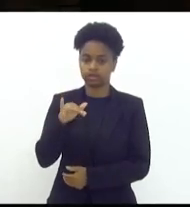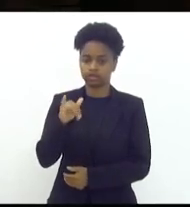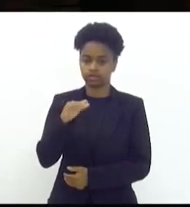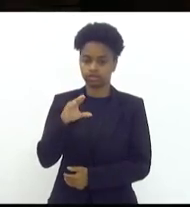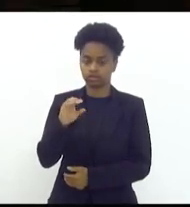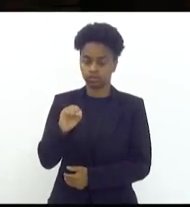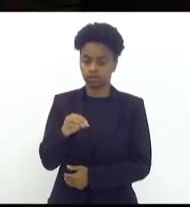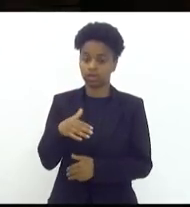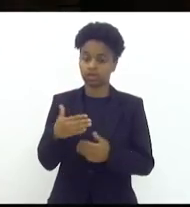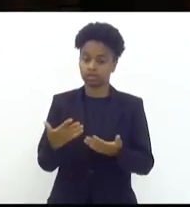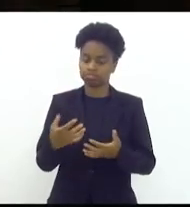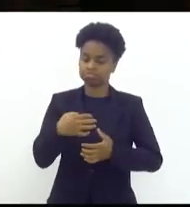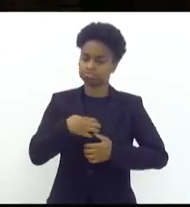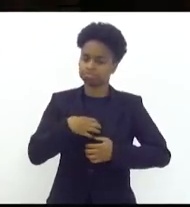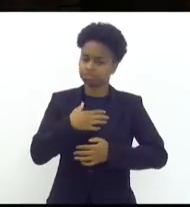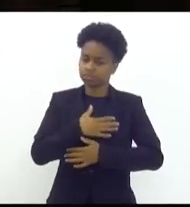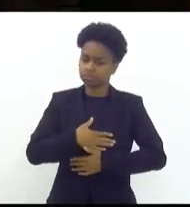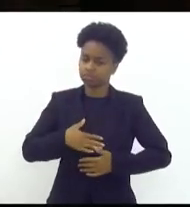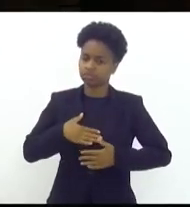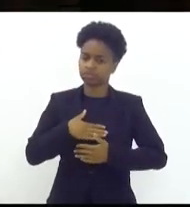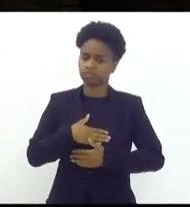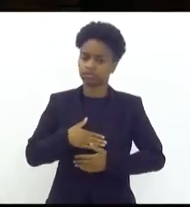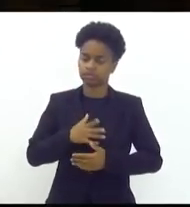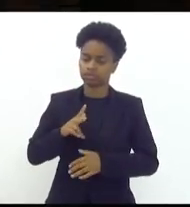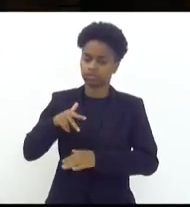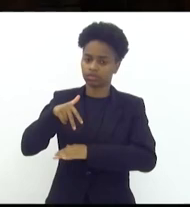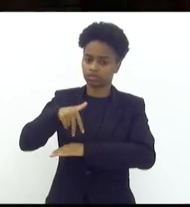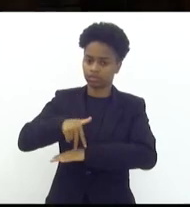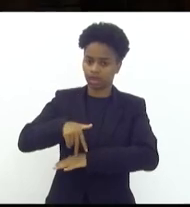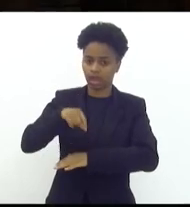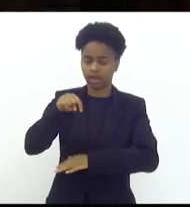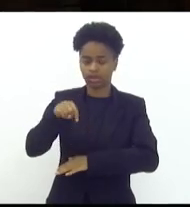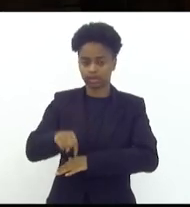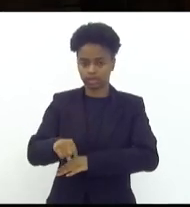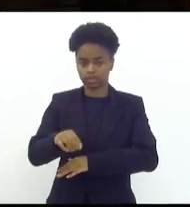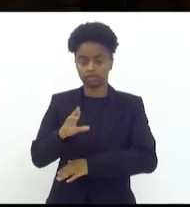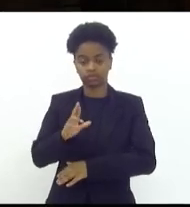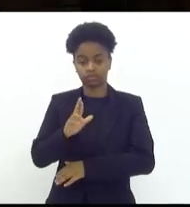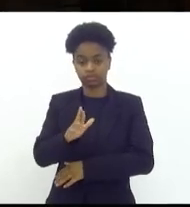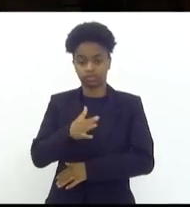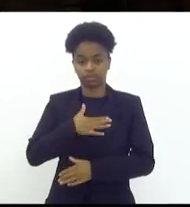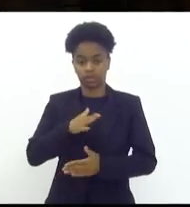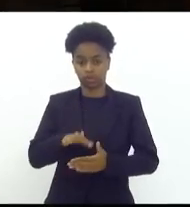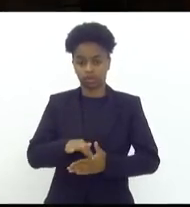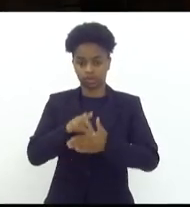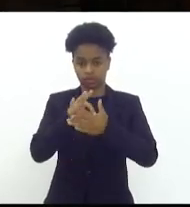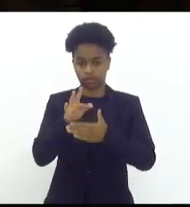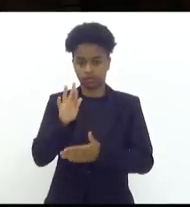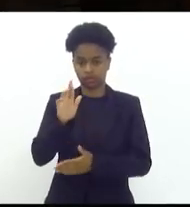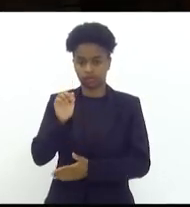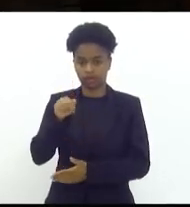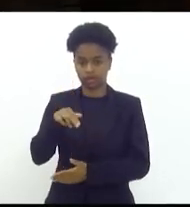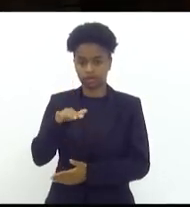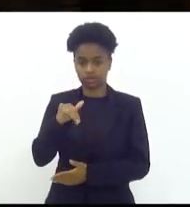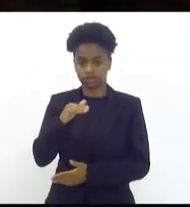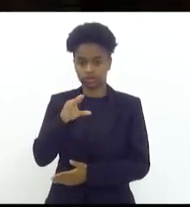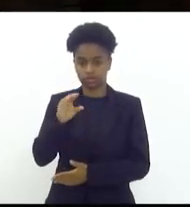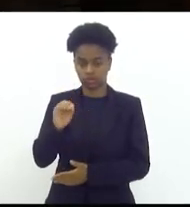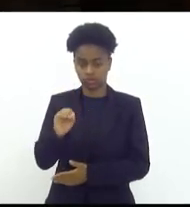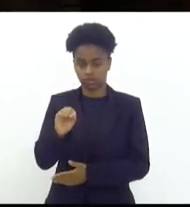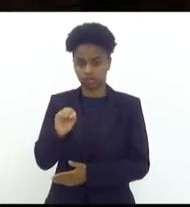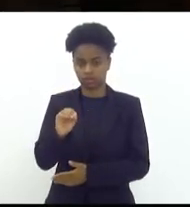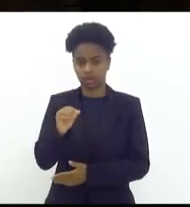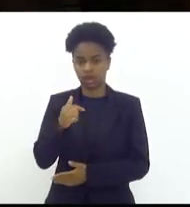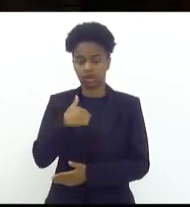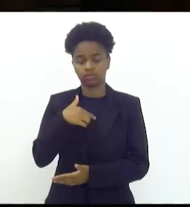assim tenho muita honra de usar essa tribuna em nome do meu líder Francisco Dornelles para